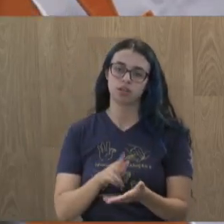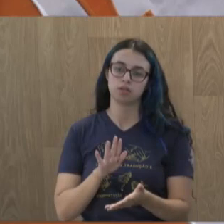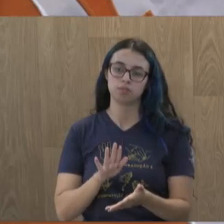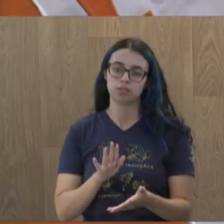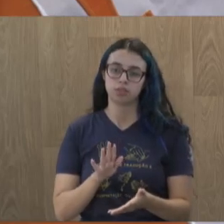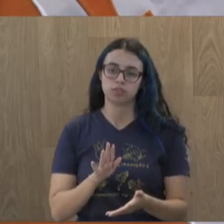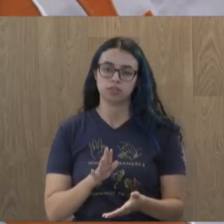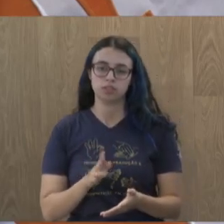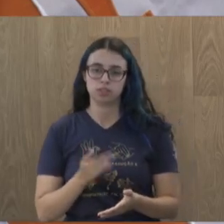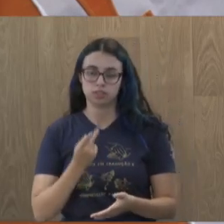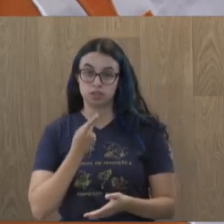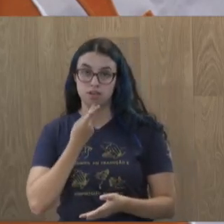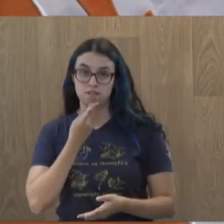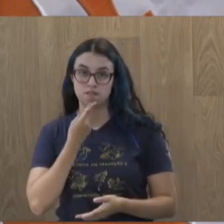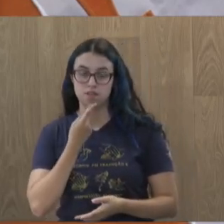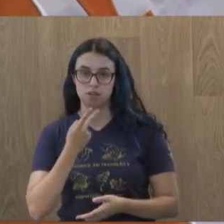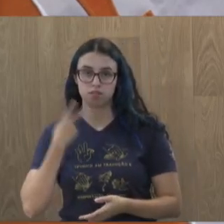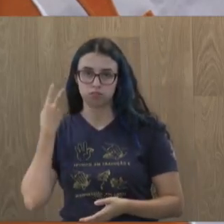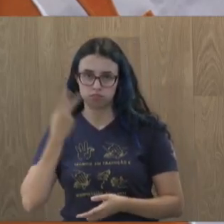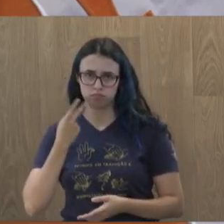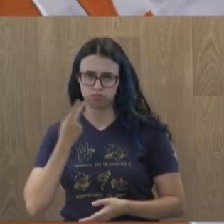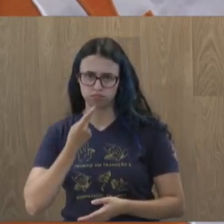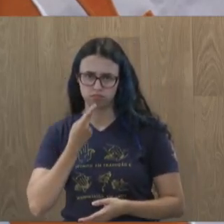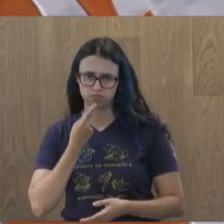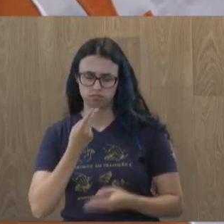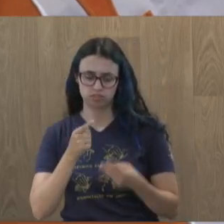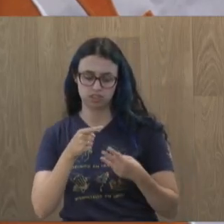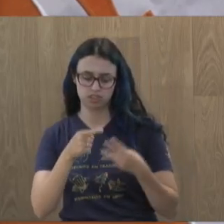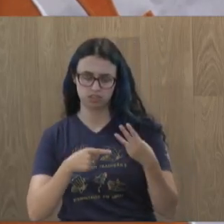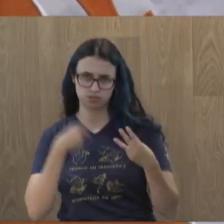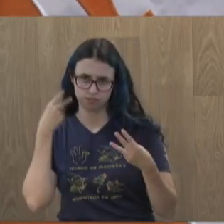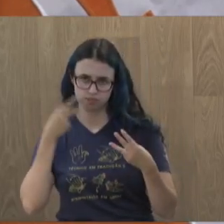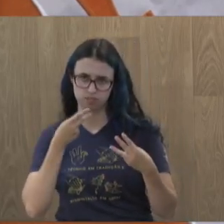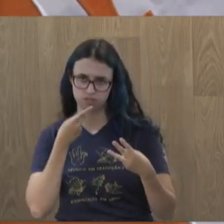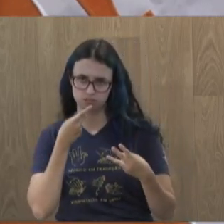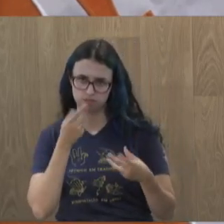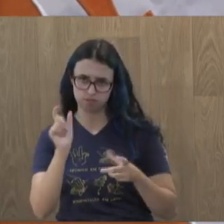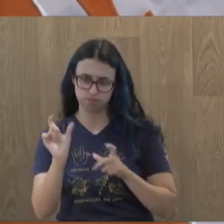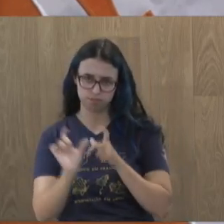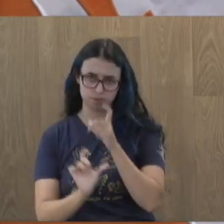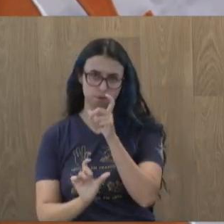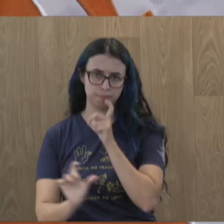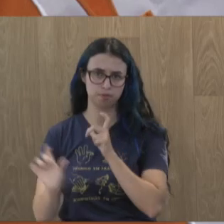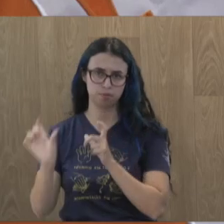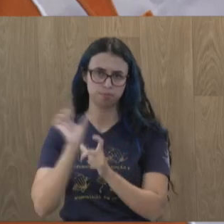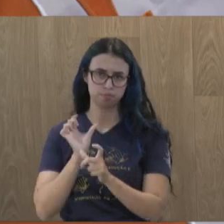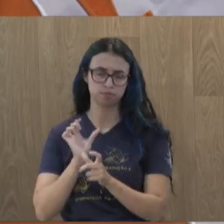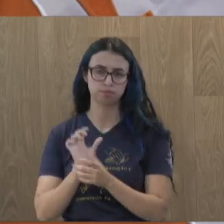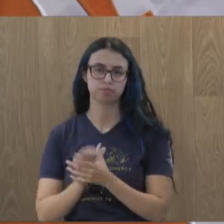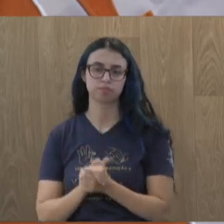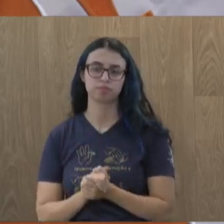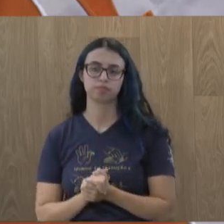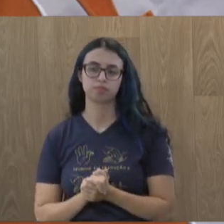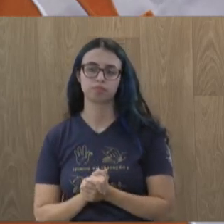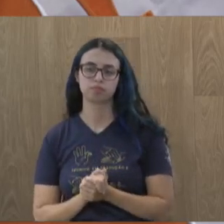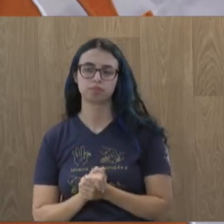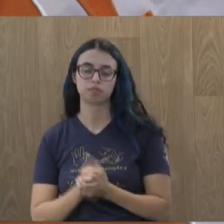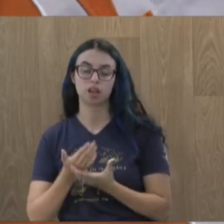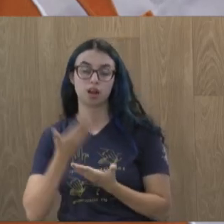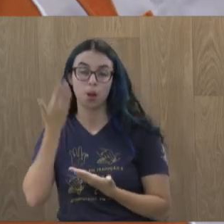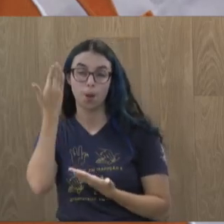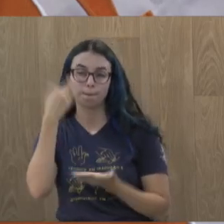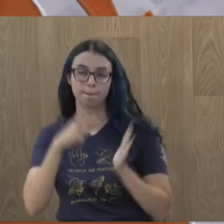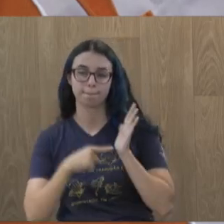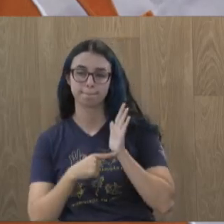de 3 vereadores, já estou preparando o material para essas 3 falas que tiveram aqui serem jogadas por água abaixo.